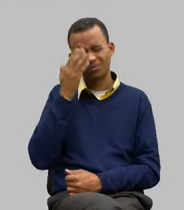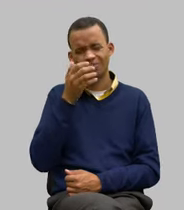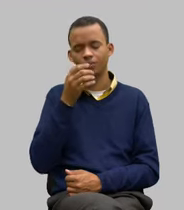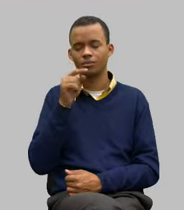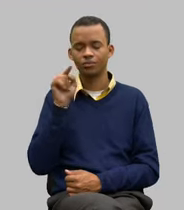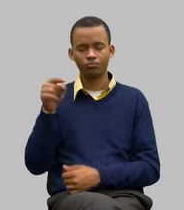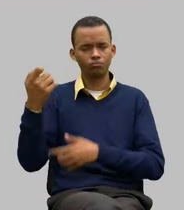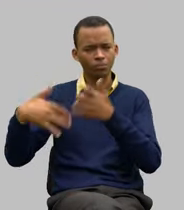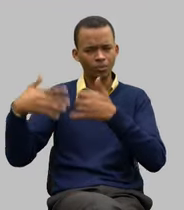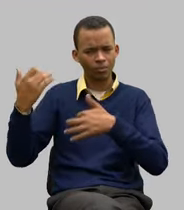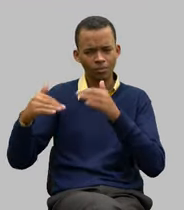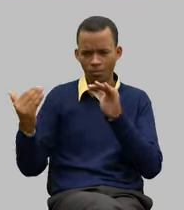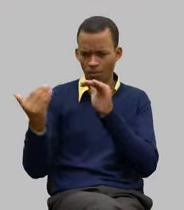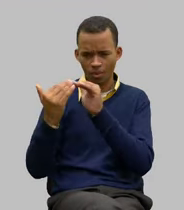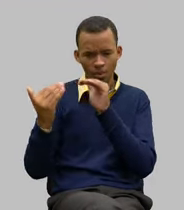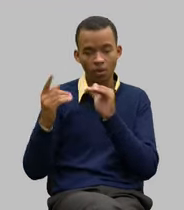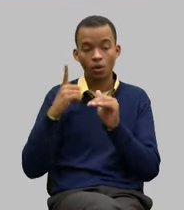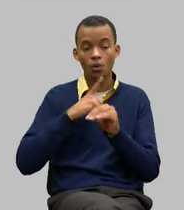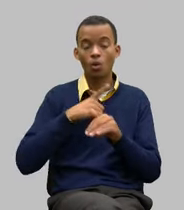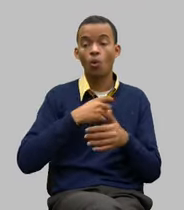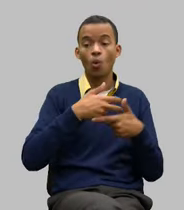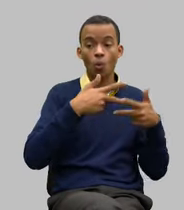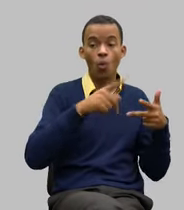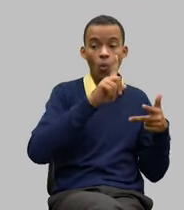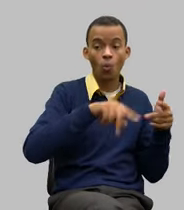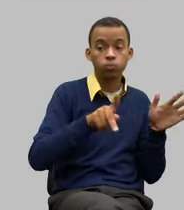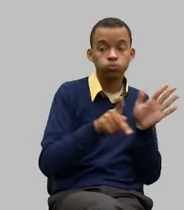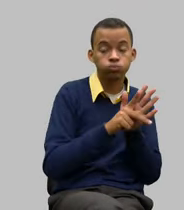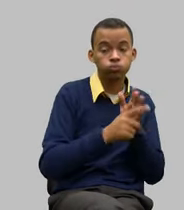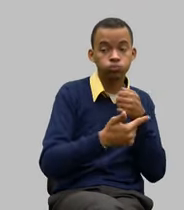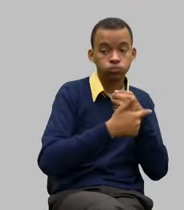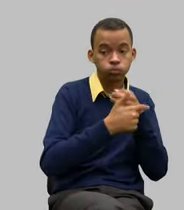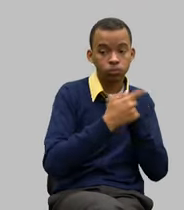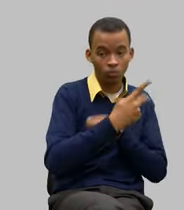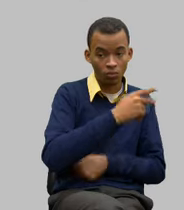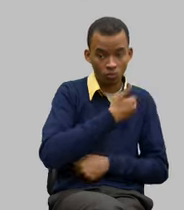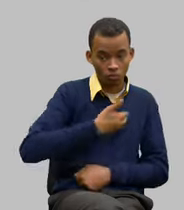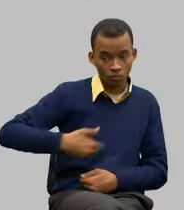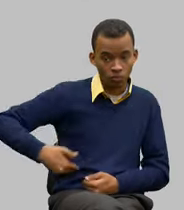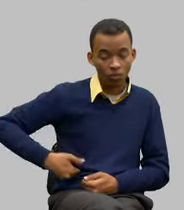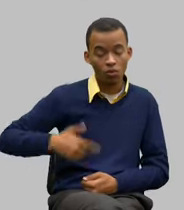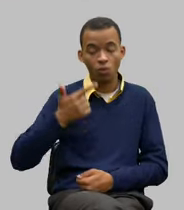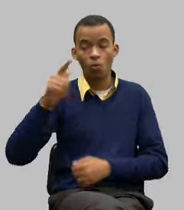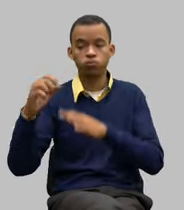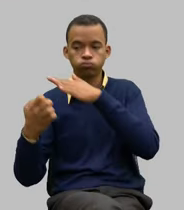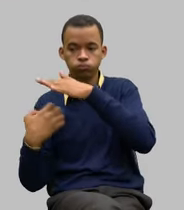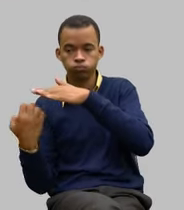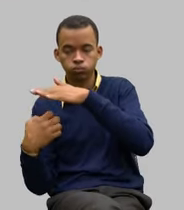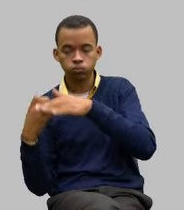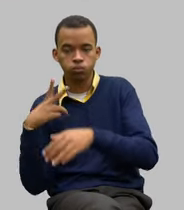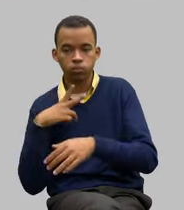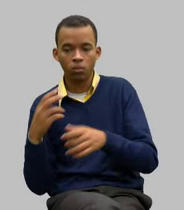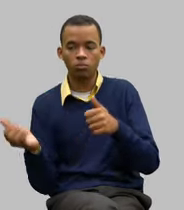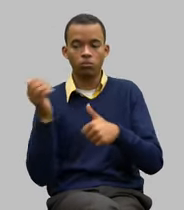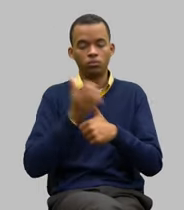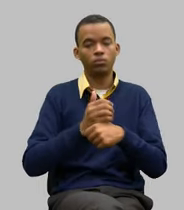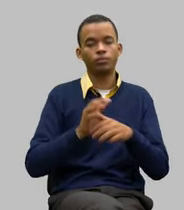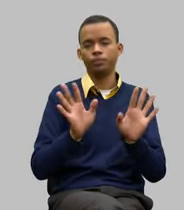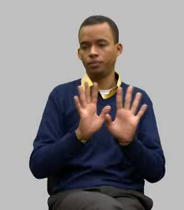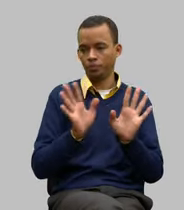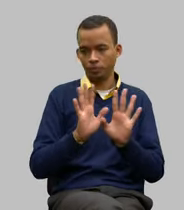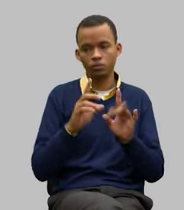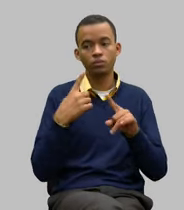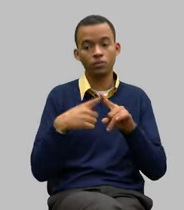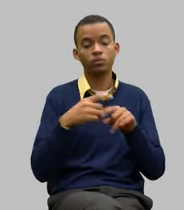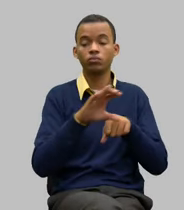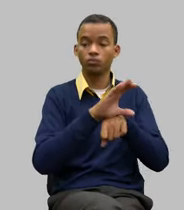então atividade típica de estado não pode ser exercida pelo parceiro porque não é não entra no nosso conceito de de Segurança Pública então a